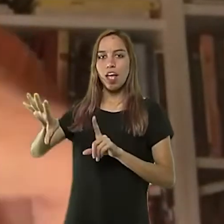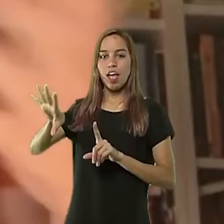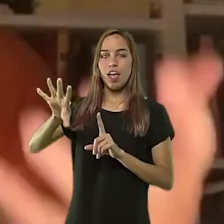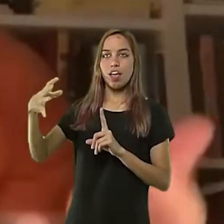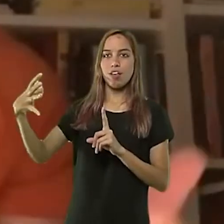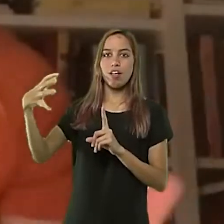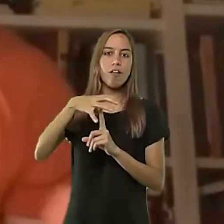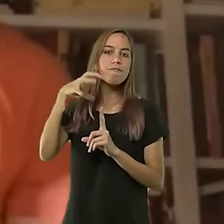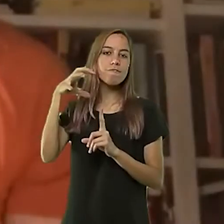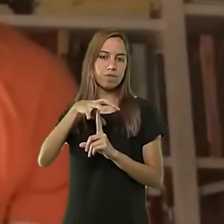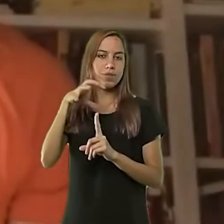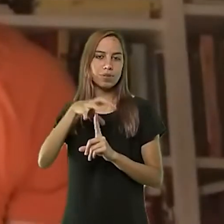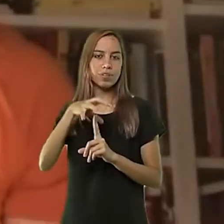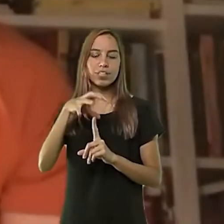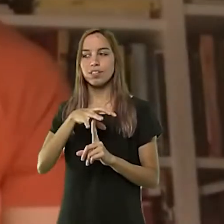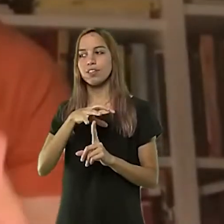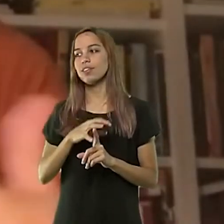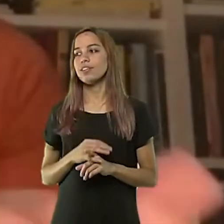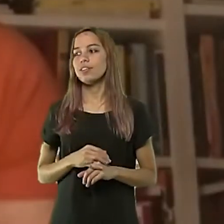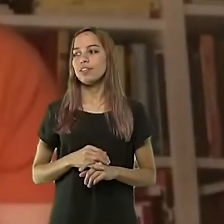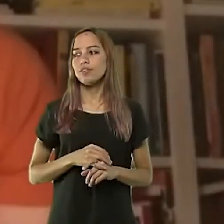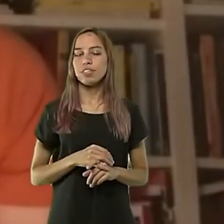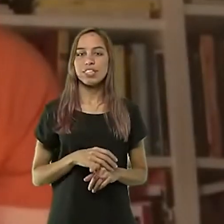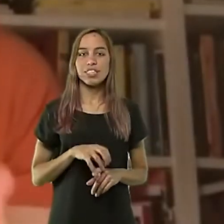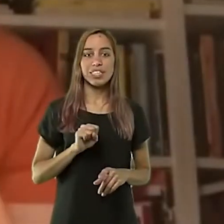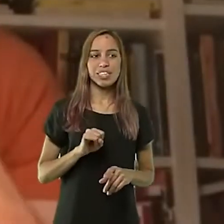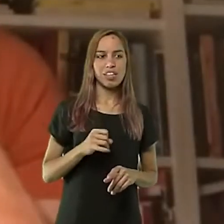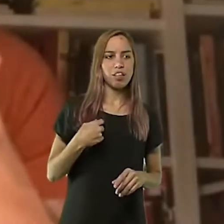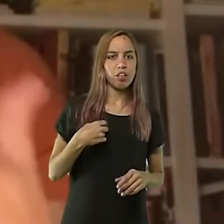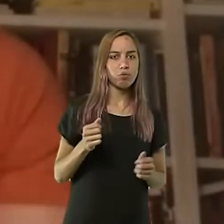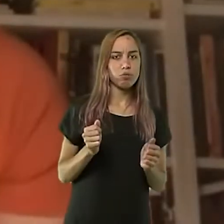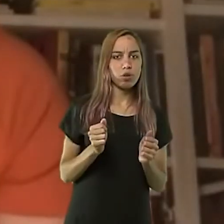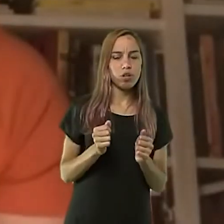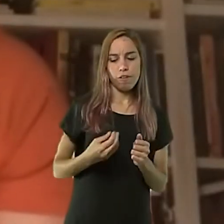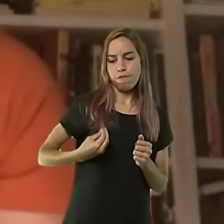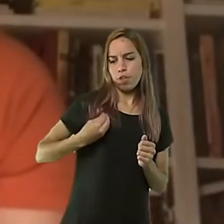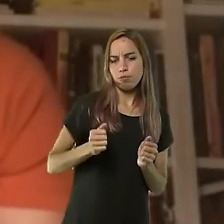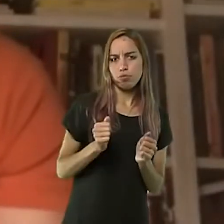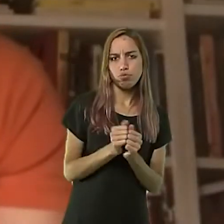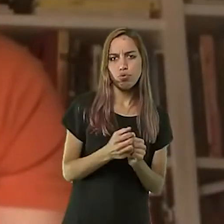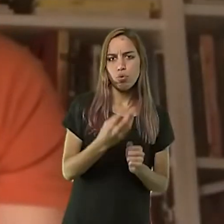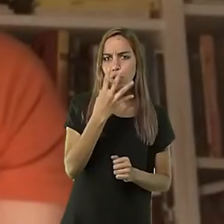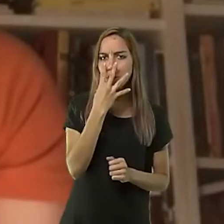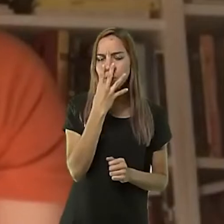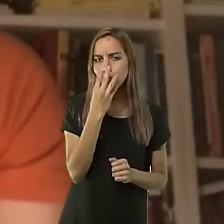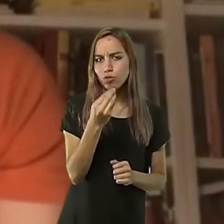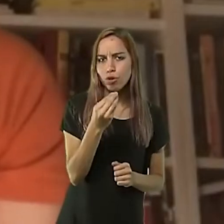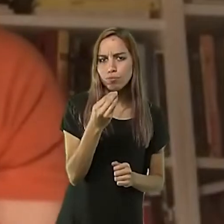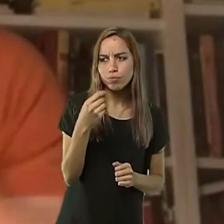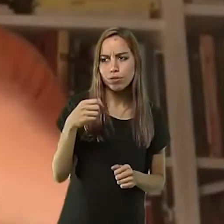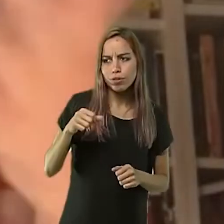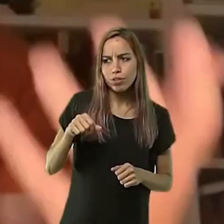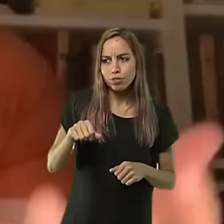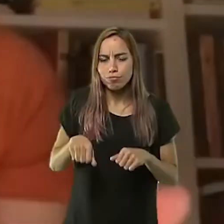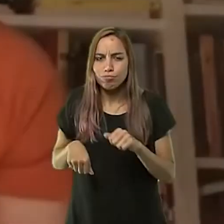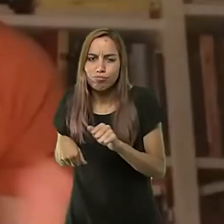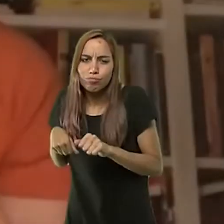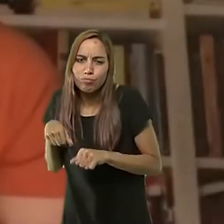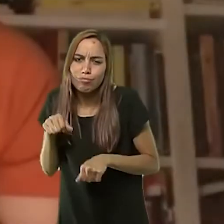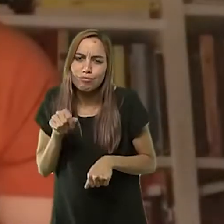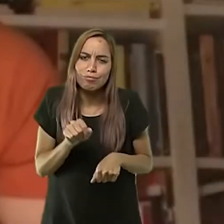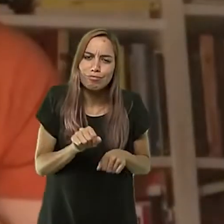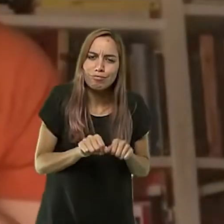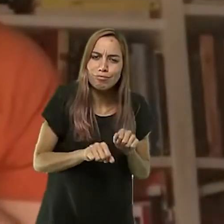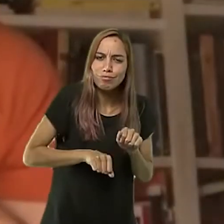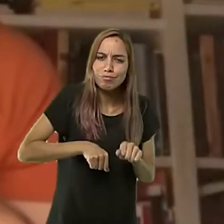Porque se eu nascer no meio de lobos, eu não aprendo a falar, eu não aprendo a caminhar, não me torno bípede.